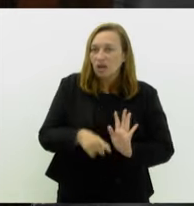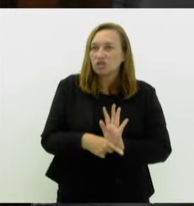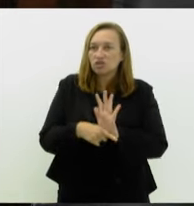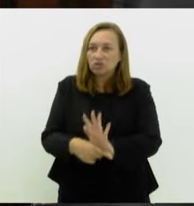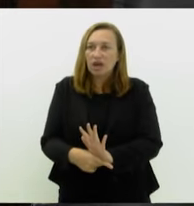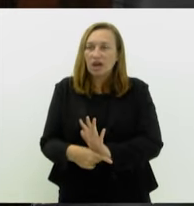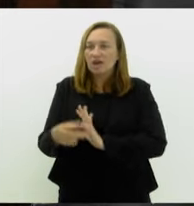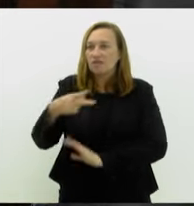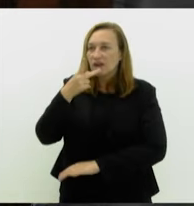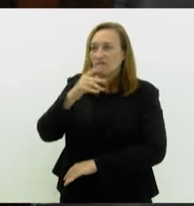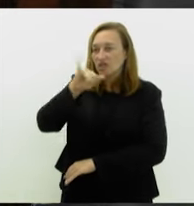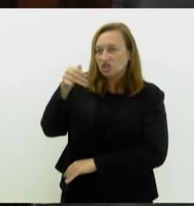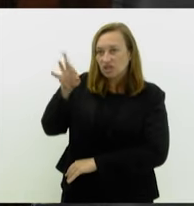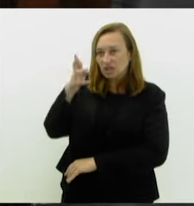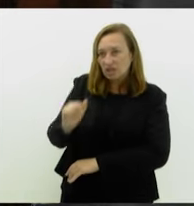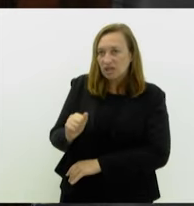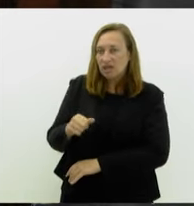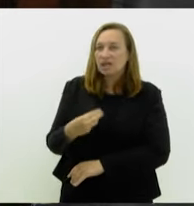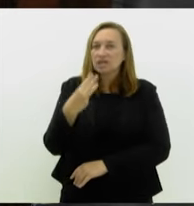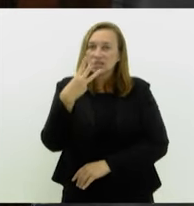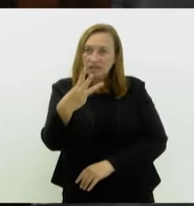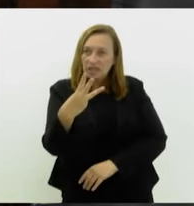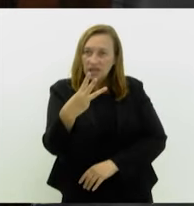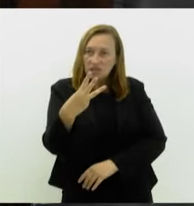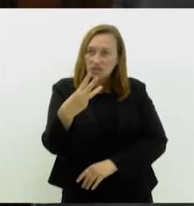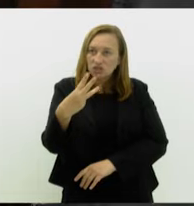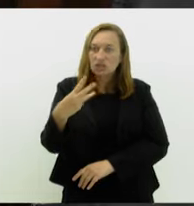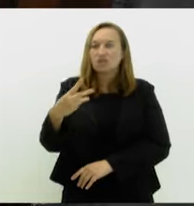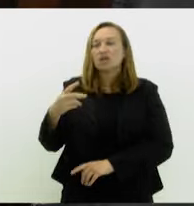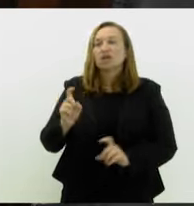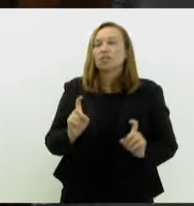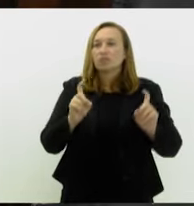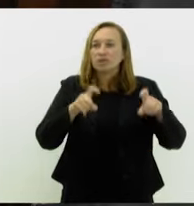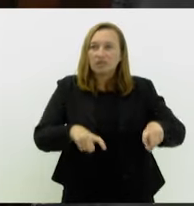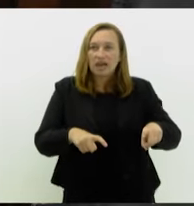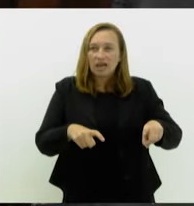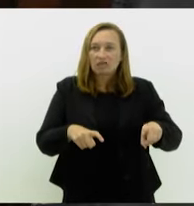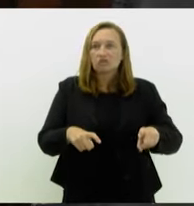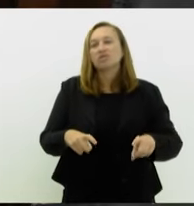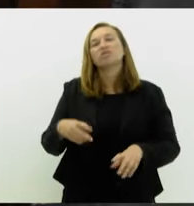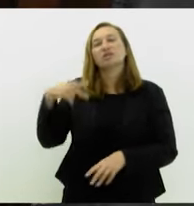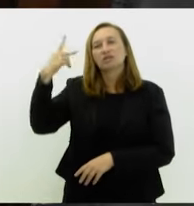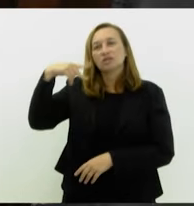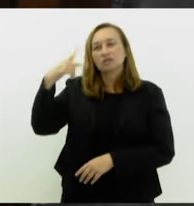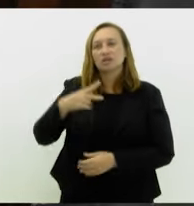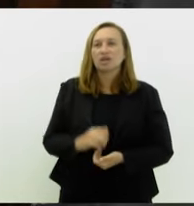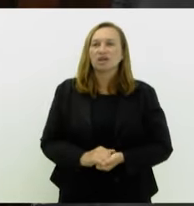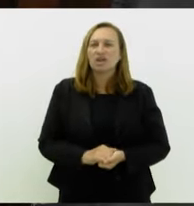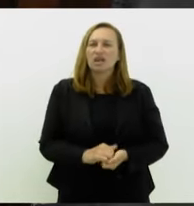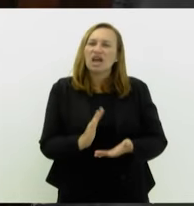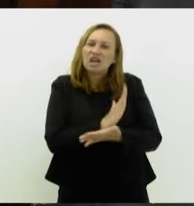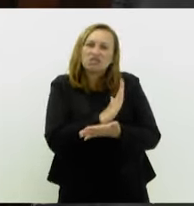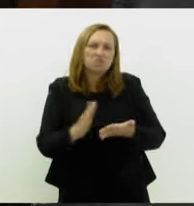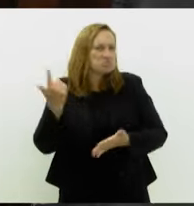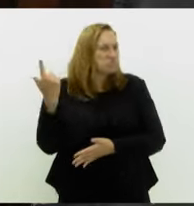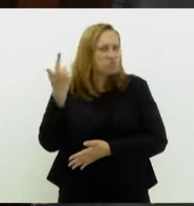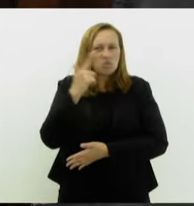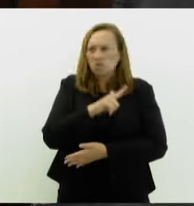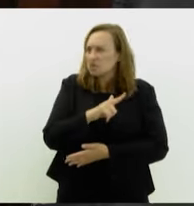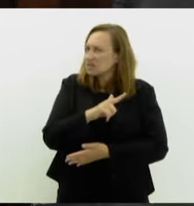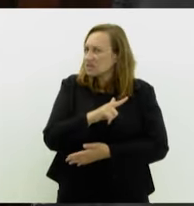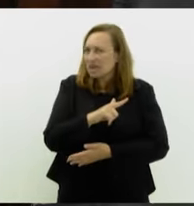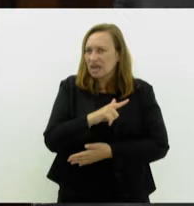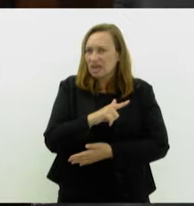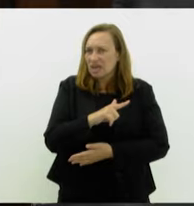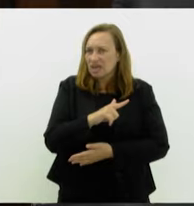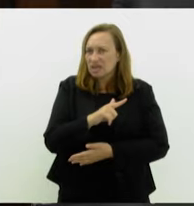a Jandira três mandatos de vereadoras porque muitas vezes elas conseguem se eleger Adriana Mas elas se